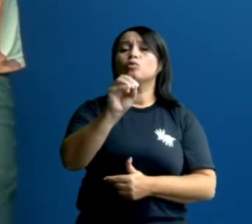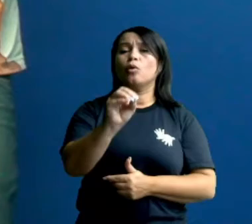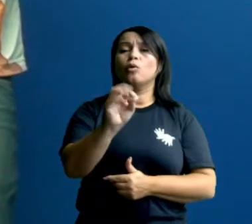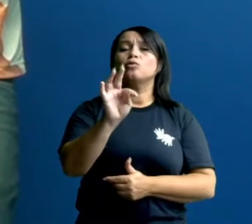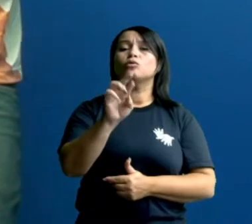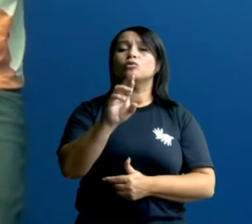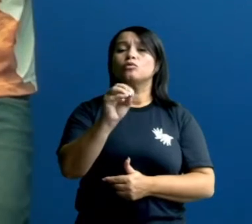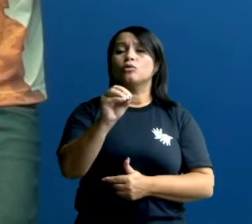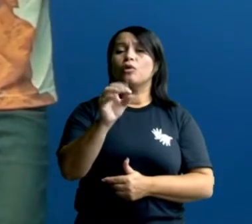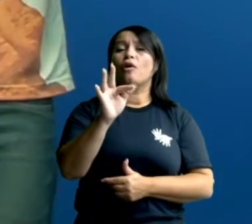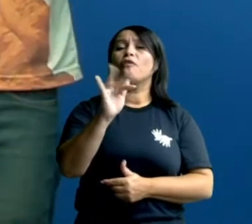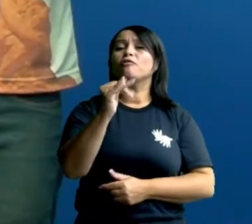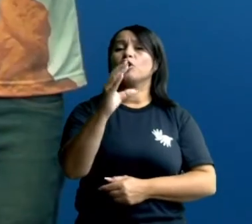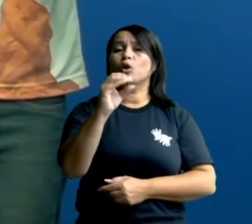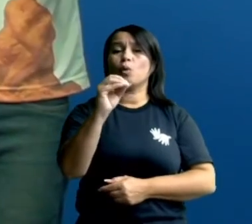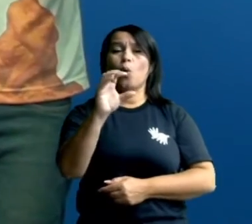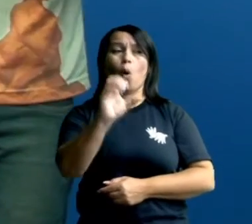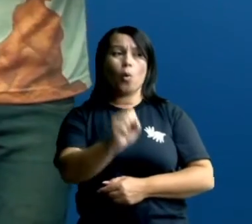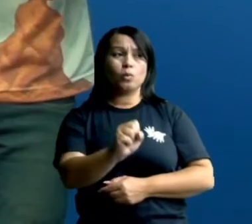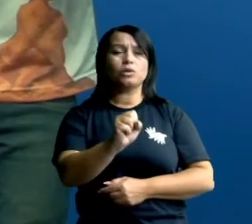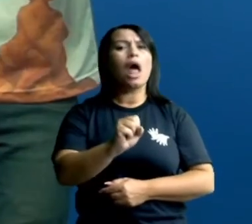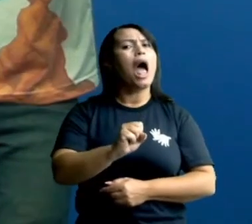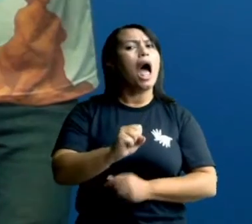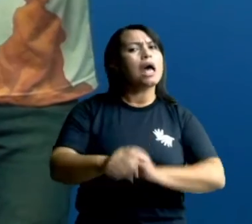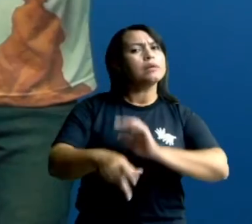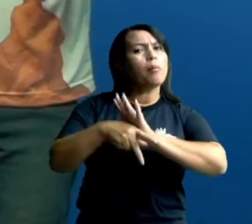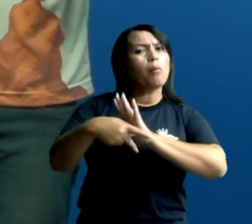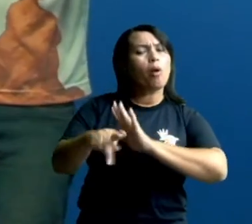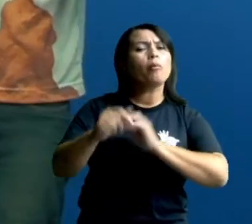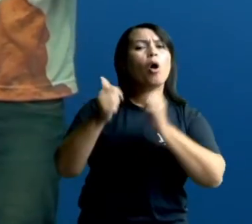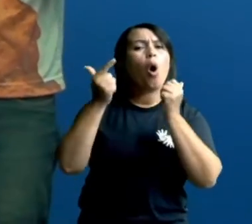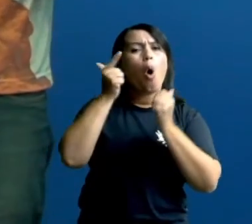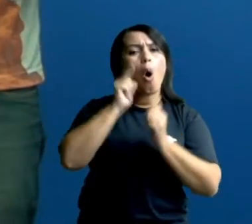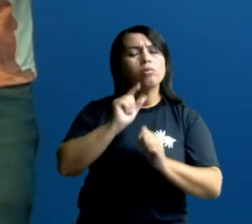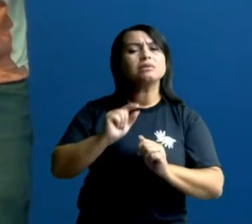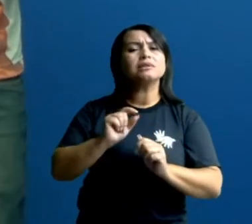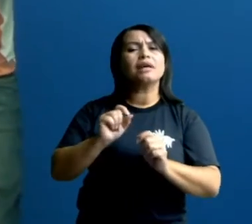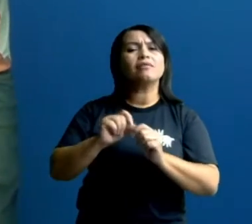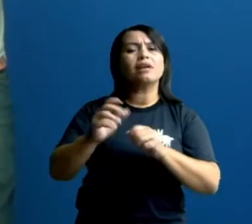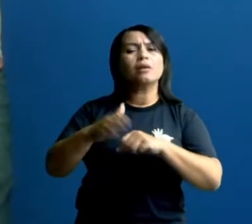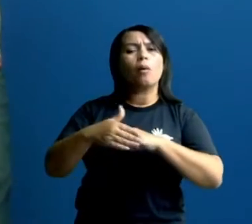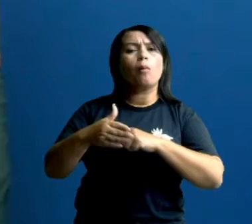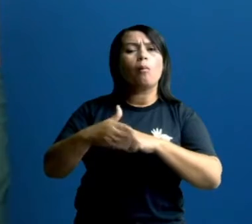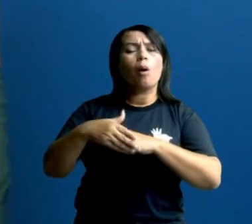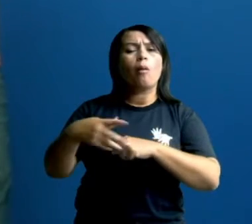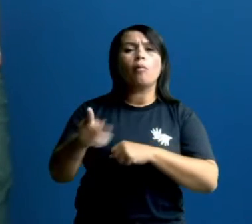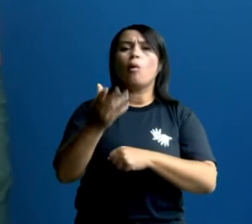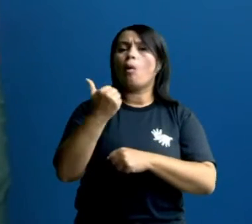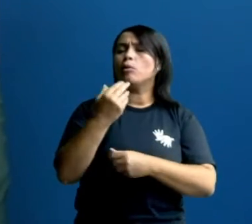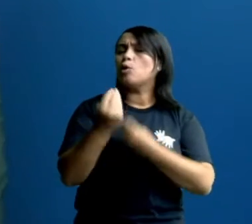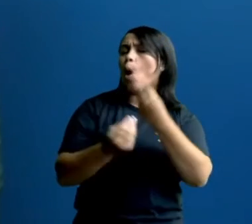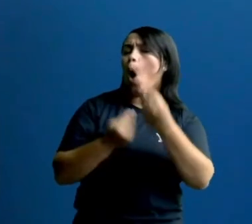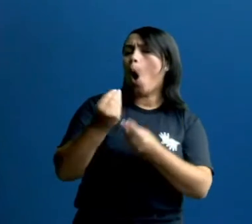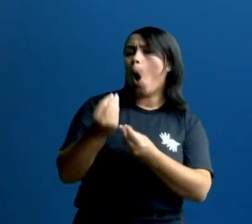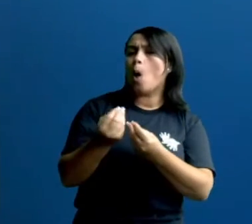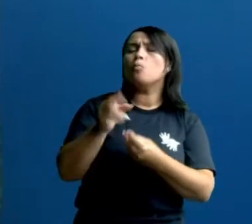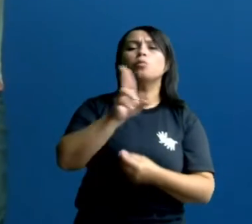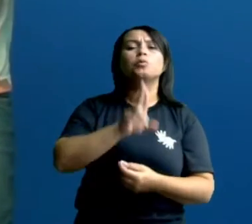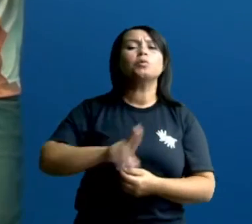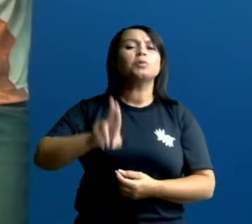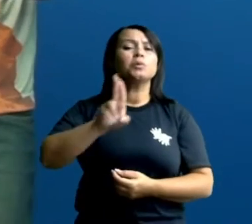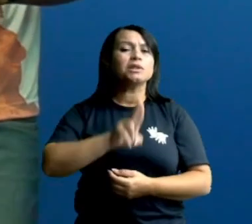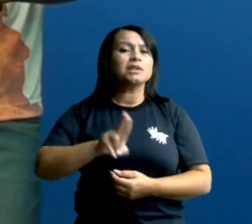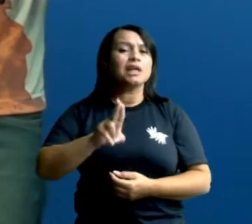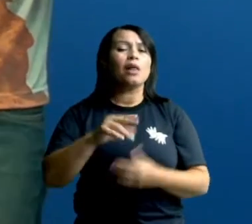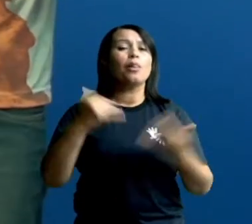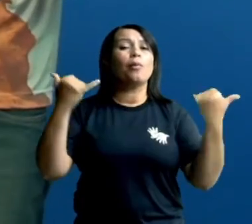Auto significa que elas próprias produzem o seu próprio alimento. E essa produção de alimento se dá